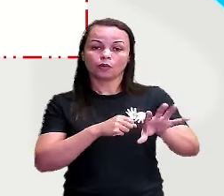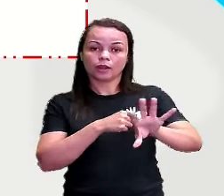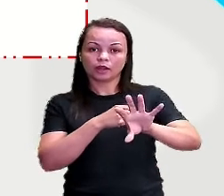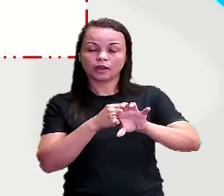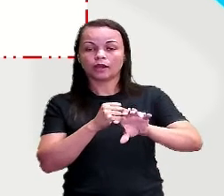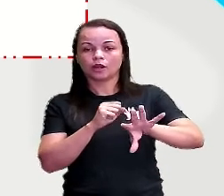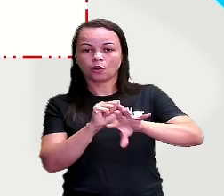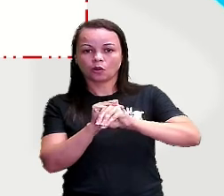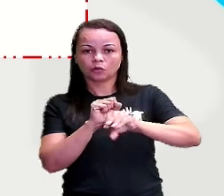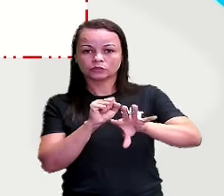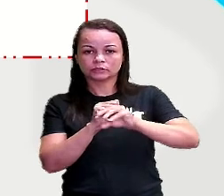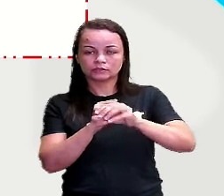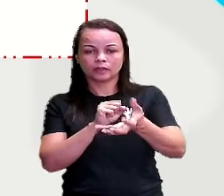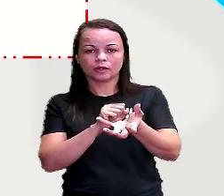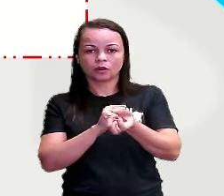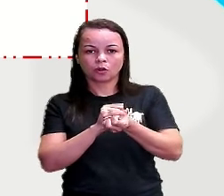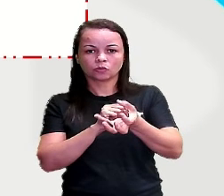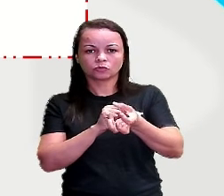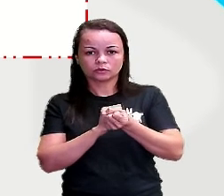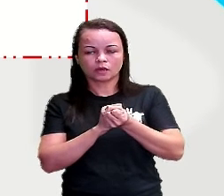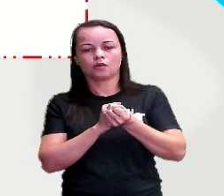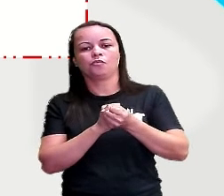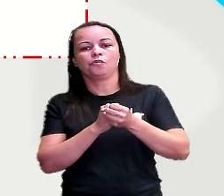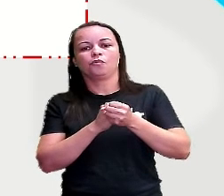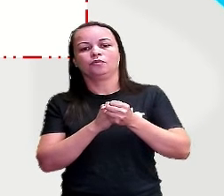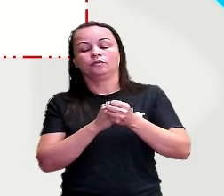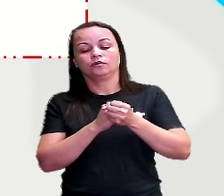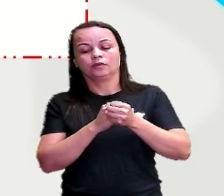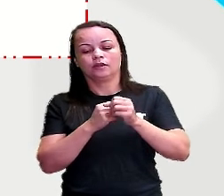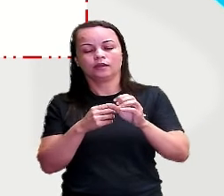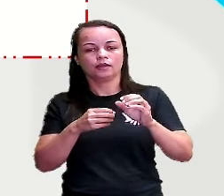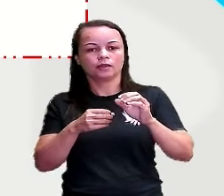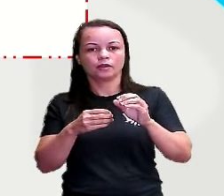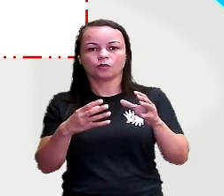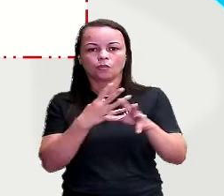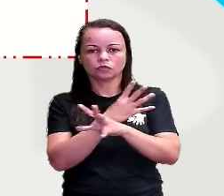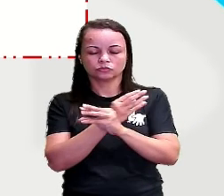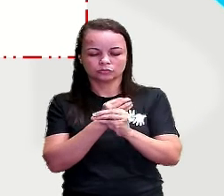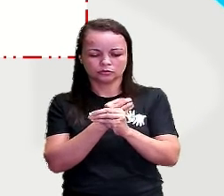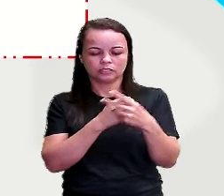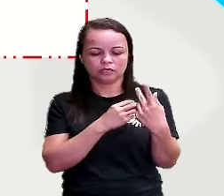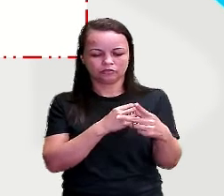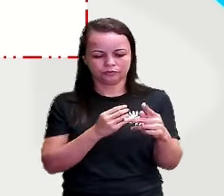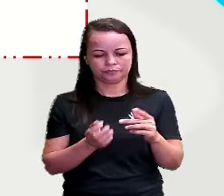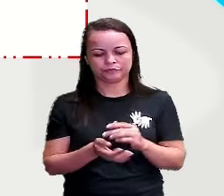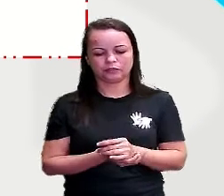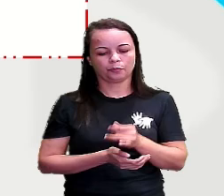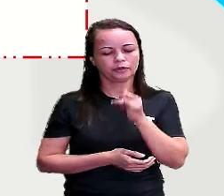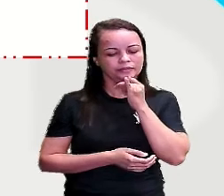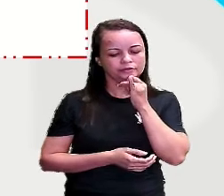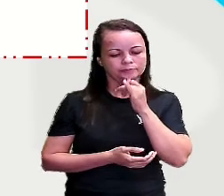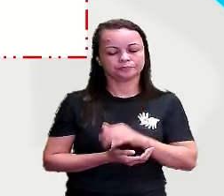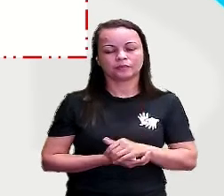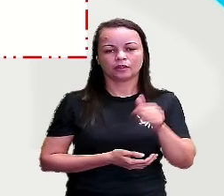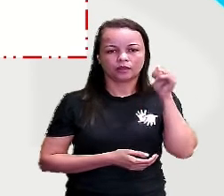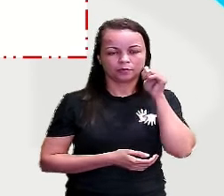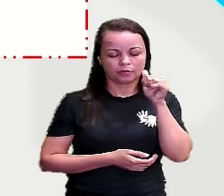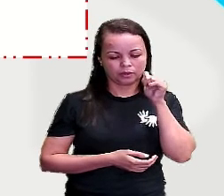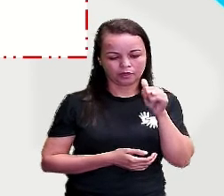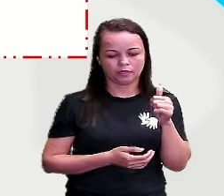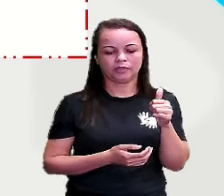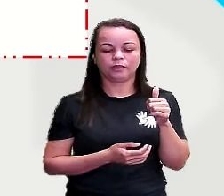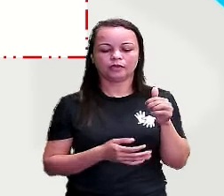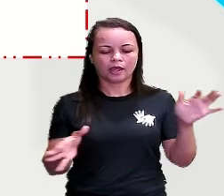são um conjunto de duas ou mais palavras que agrupadas podem ter valor de uma conjunção. Então, Beatriz reuniu a família a